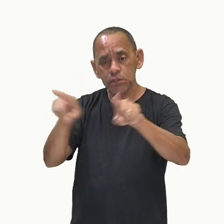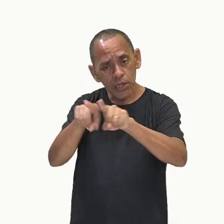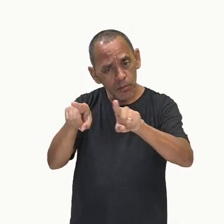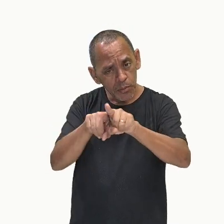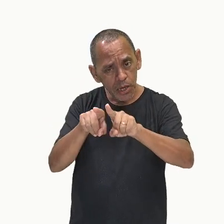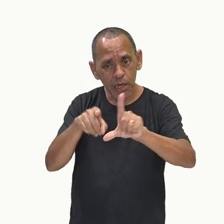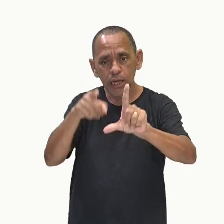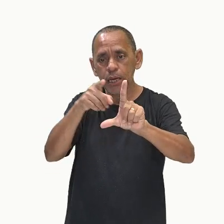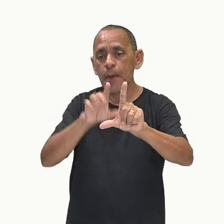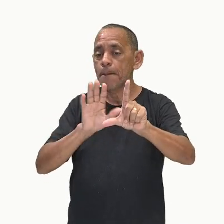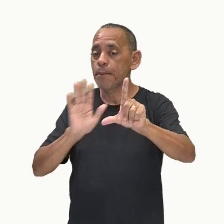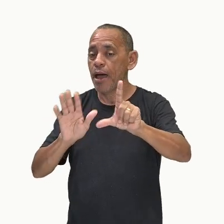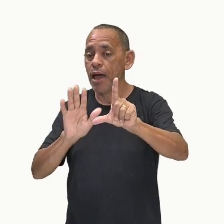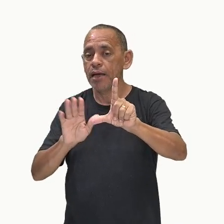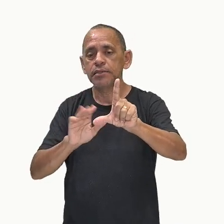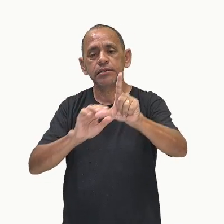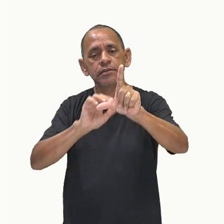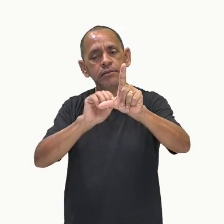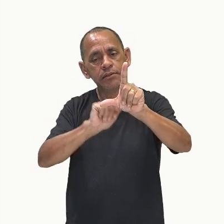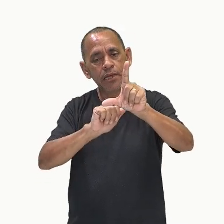com coordenadas,